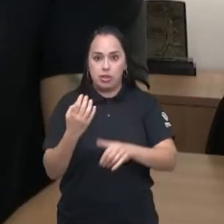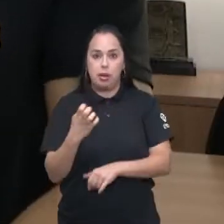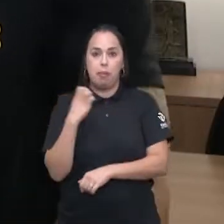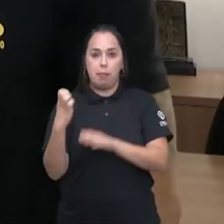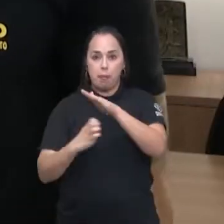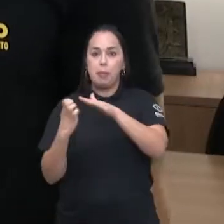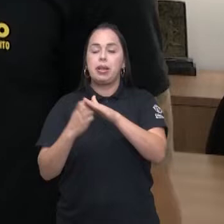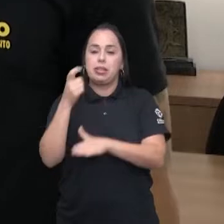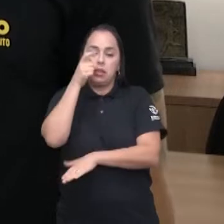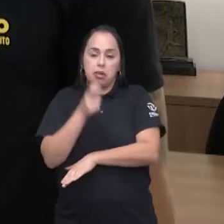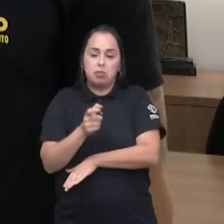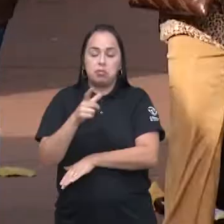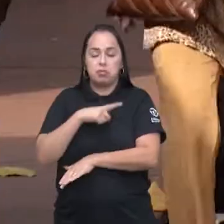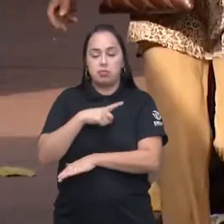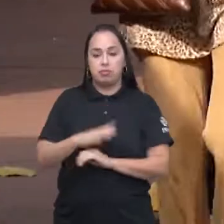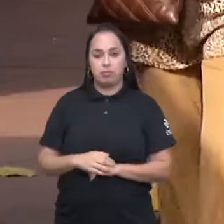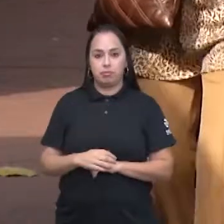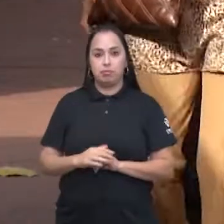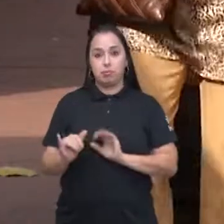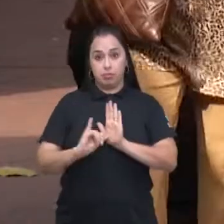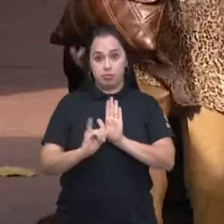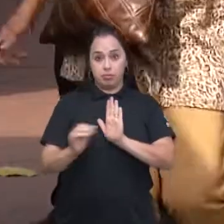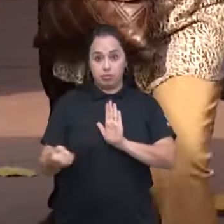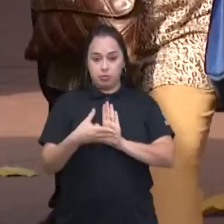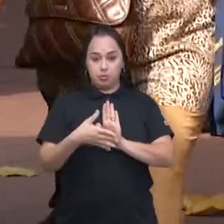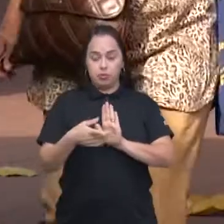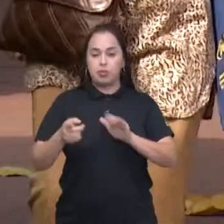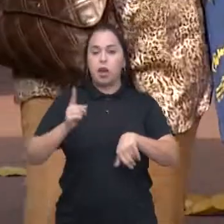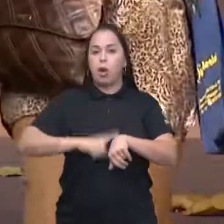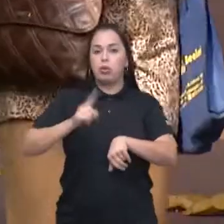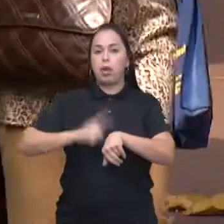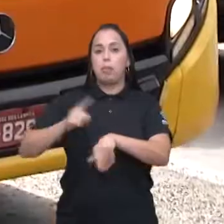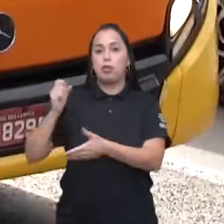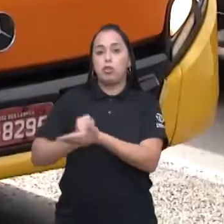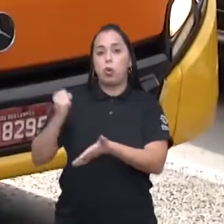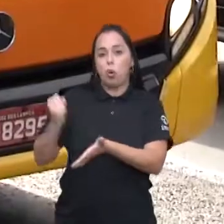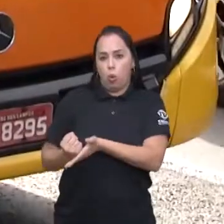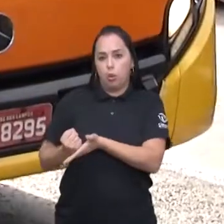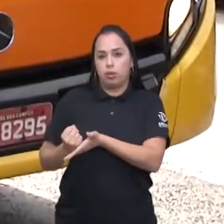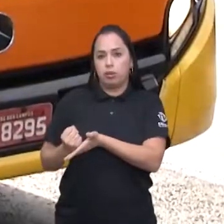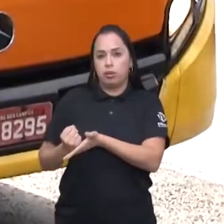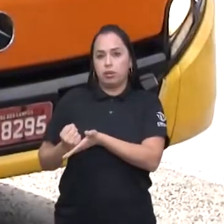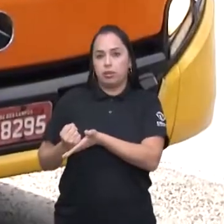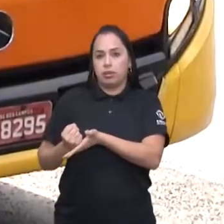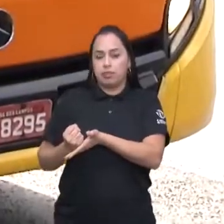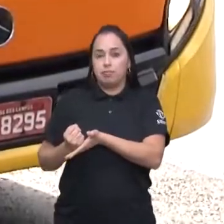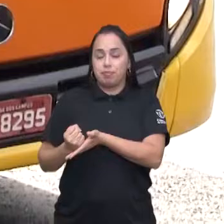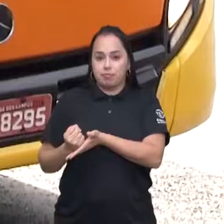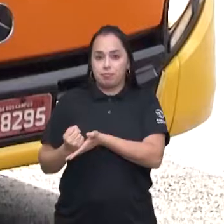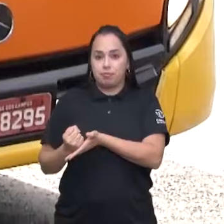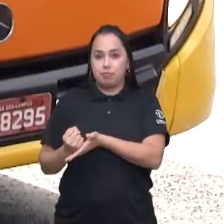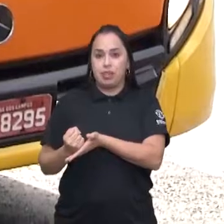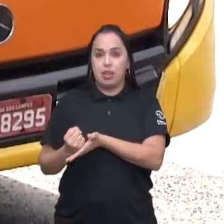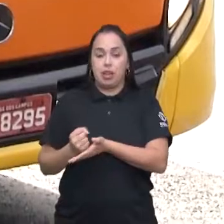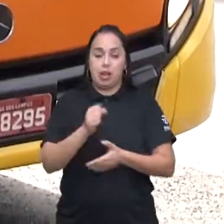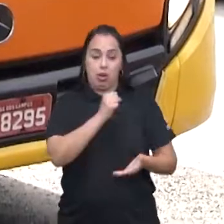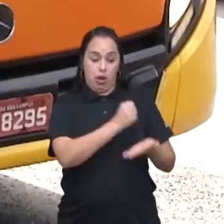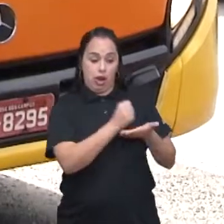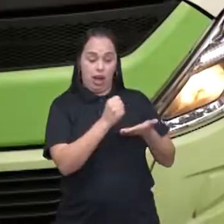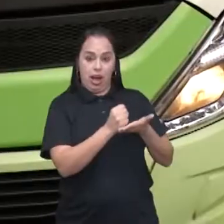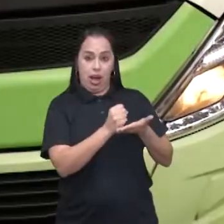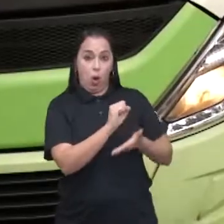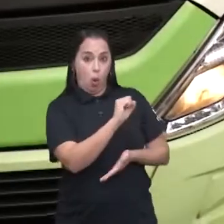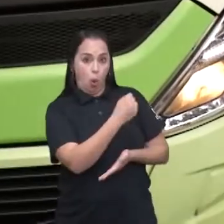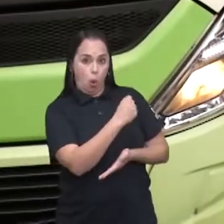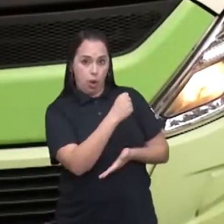todas as empresas interessadas em participar outra alteração para o novo edital é o tempo de contrato que será firmado com a